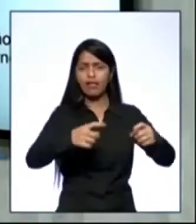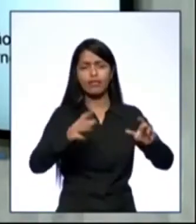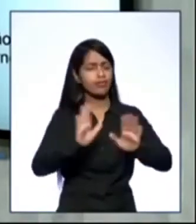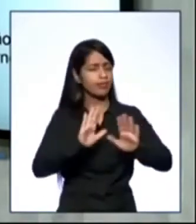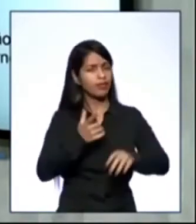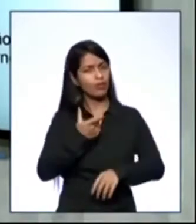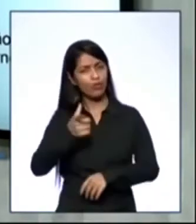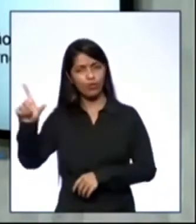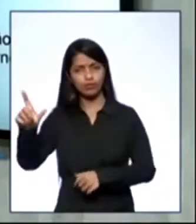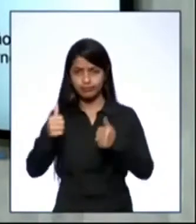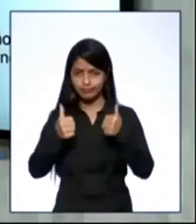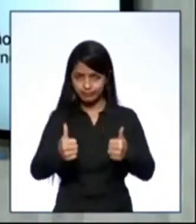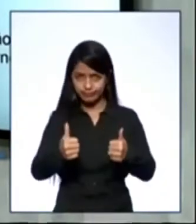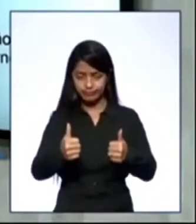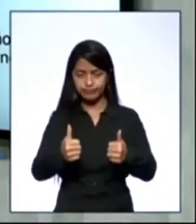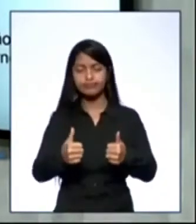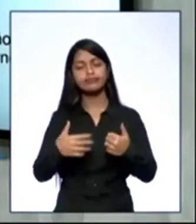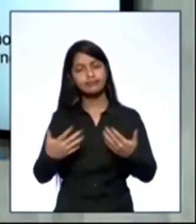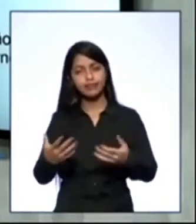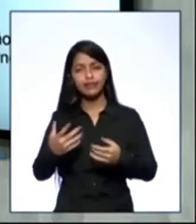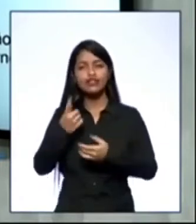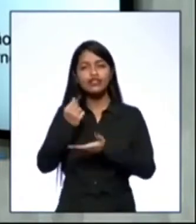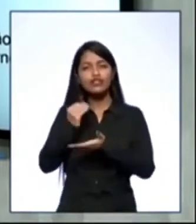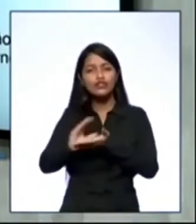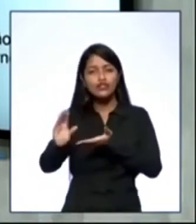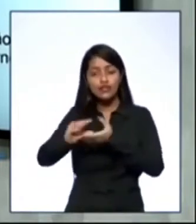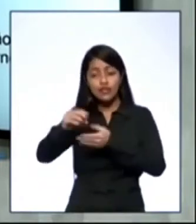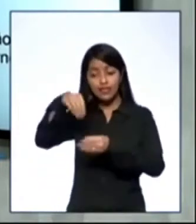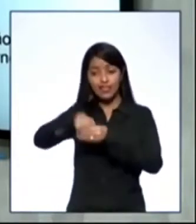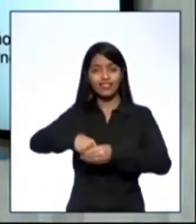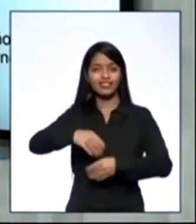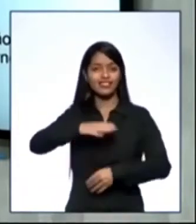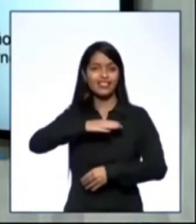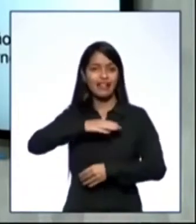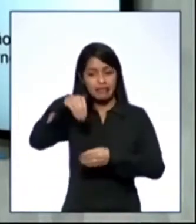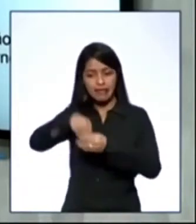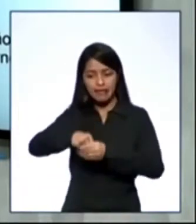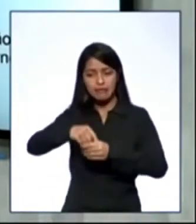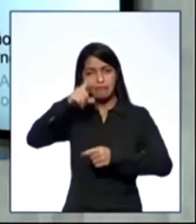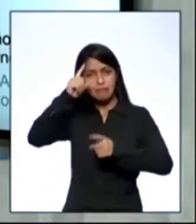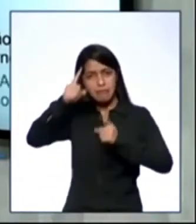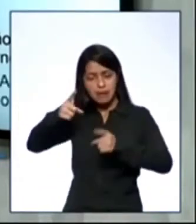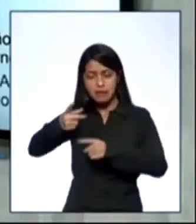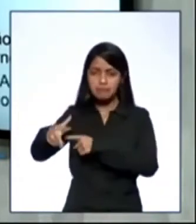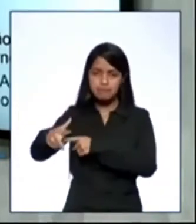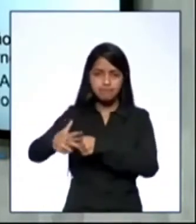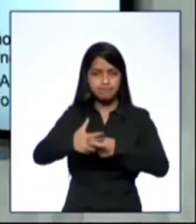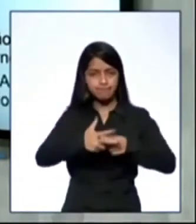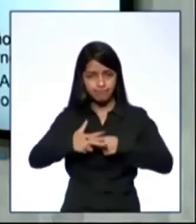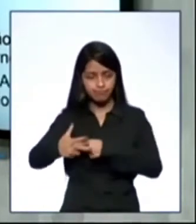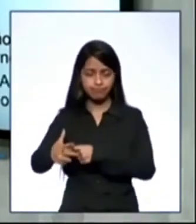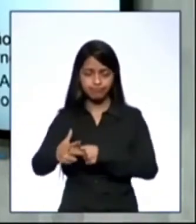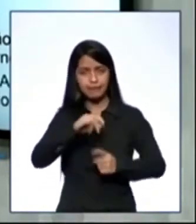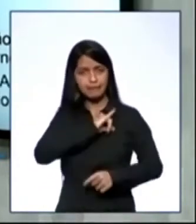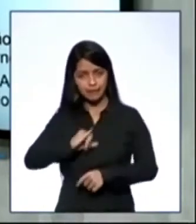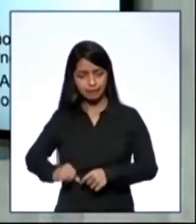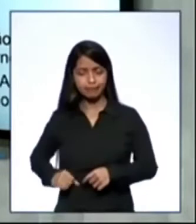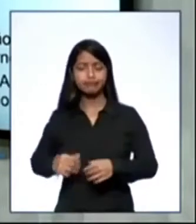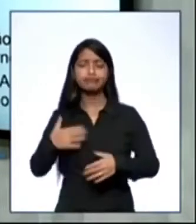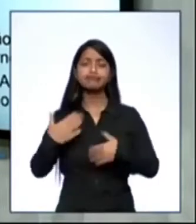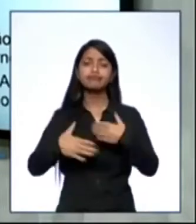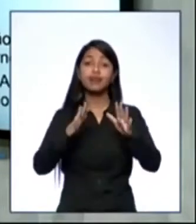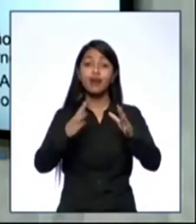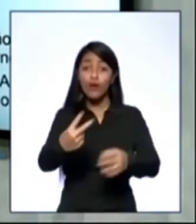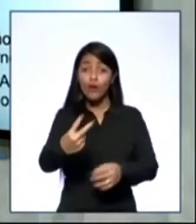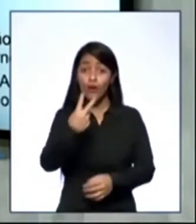tranquilo? Então, investimentos internos. Gente, isso vai segurando e existindo no Império, até que no final do Império, olha pra